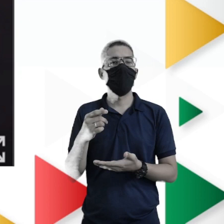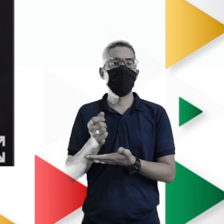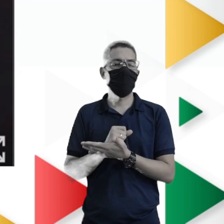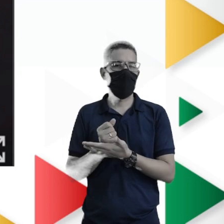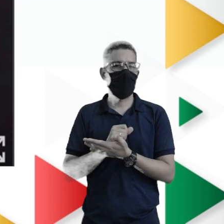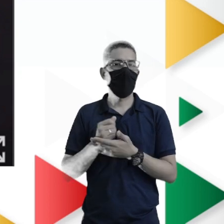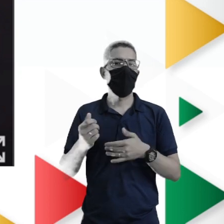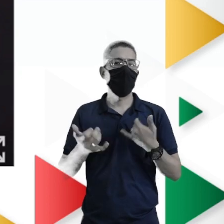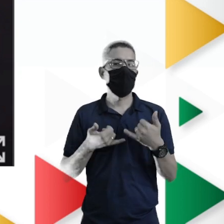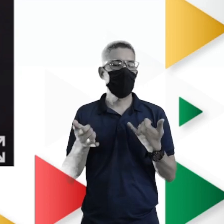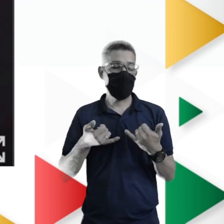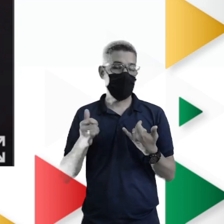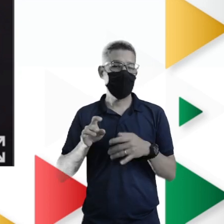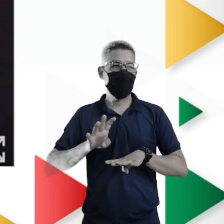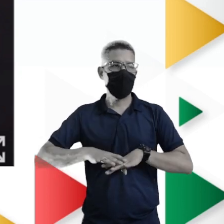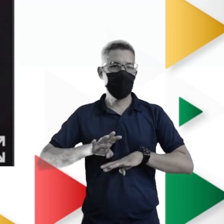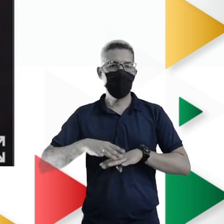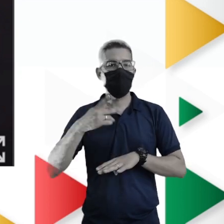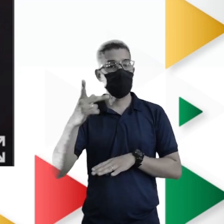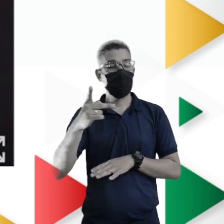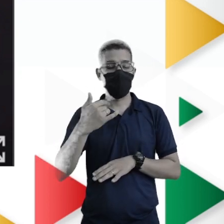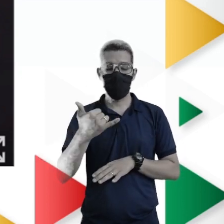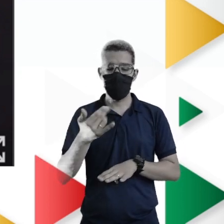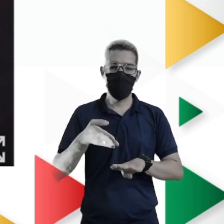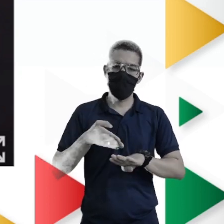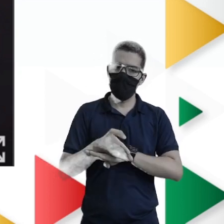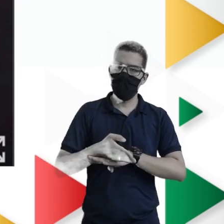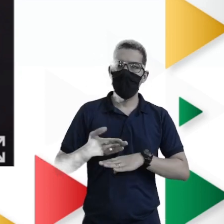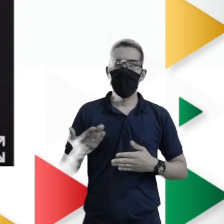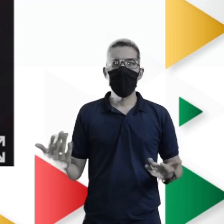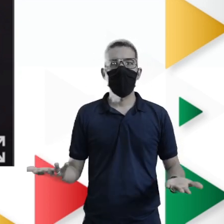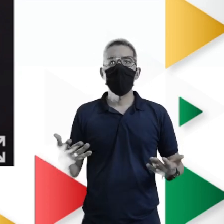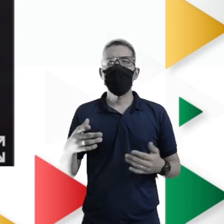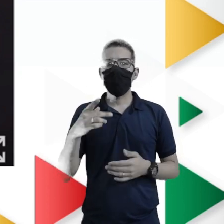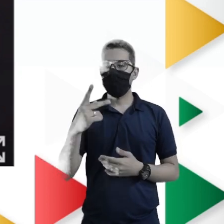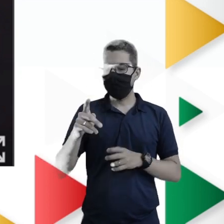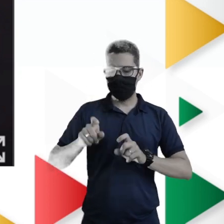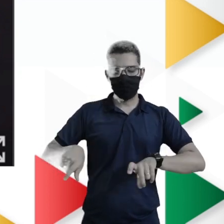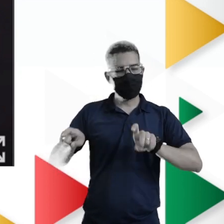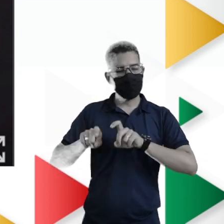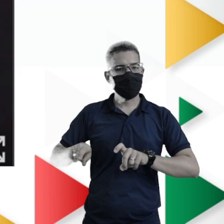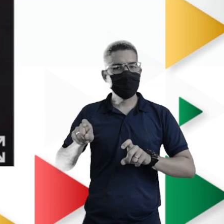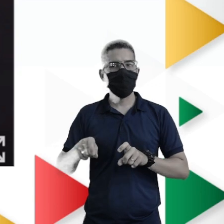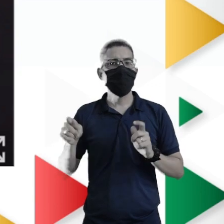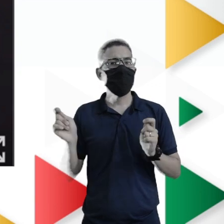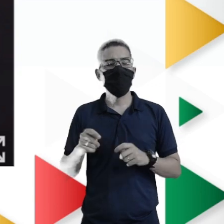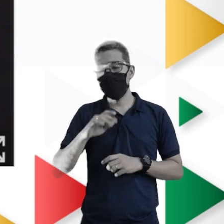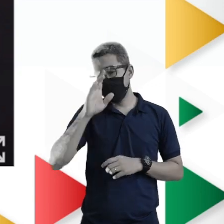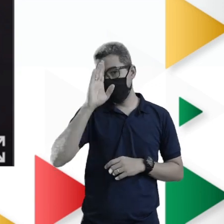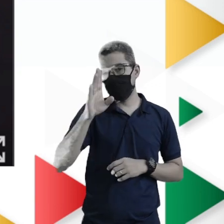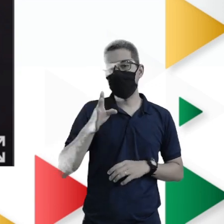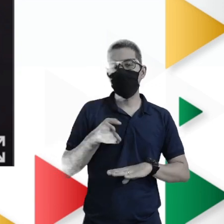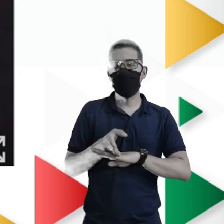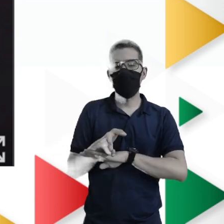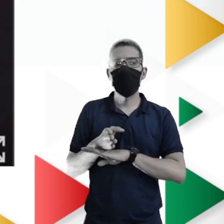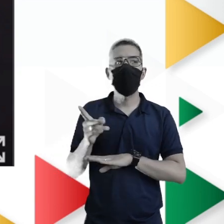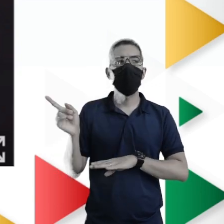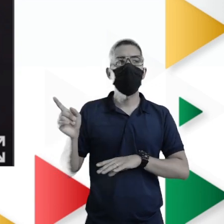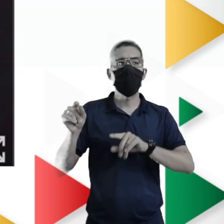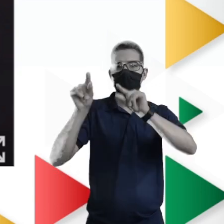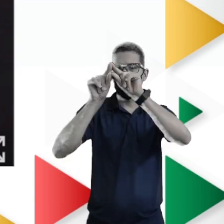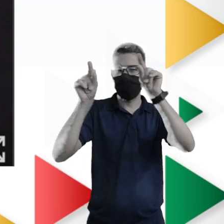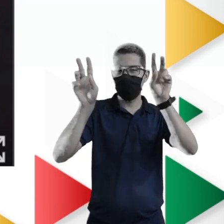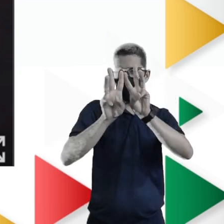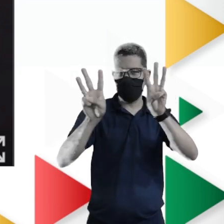matemática gratuito. Entra aí no teu celular, smartphone ou então no teu computador. Vai lá na barra superior e digita Word